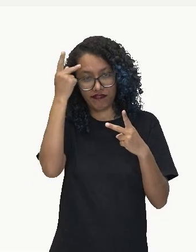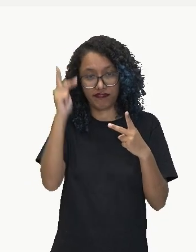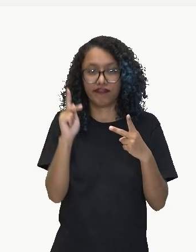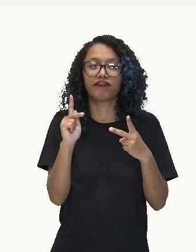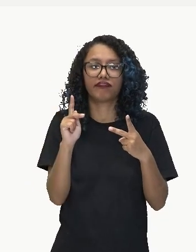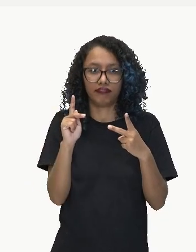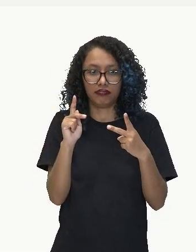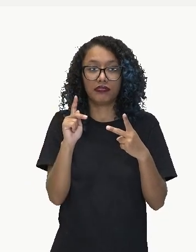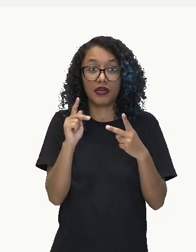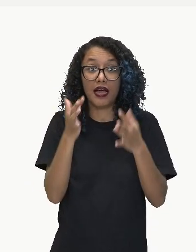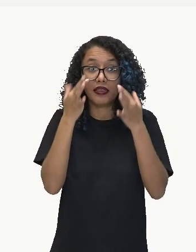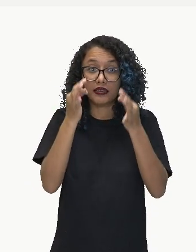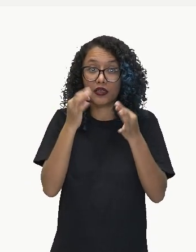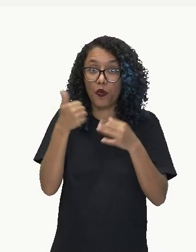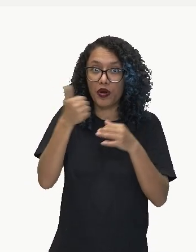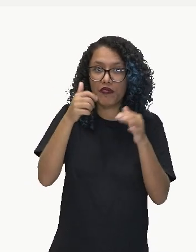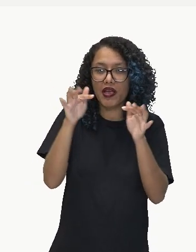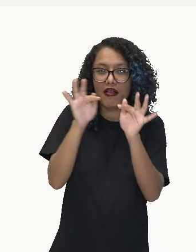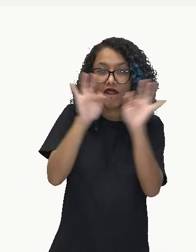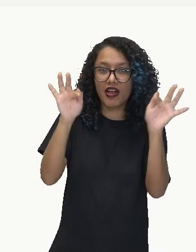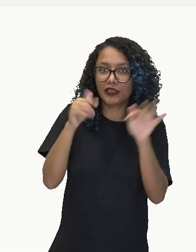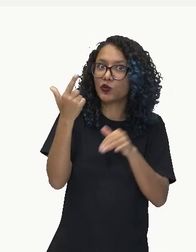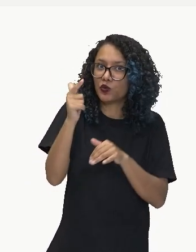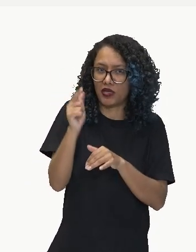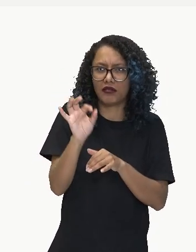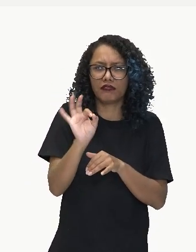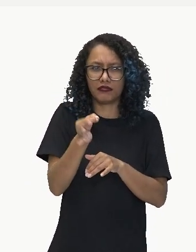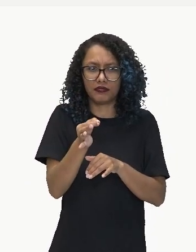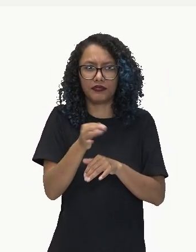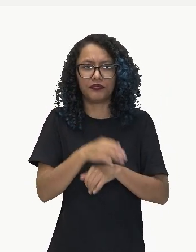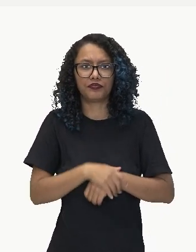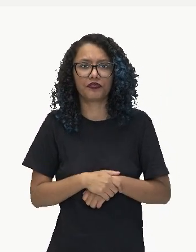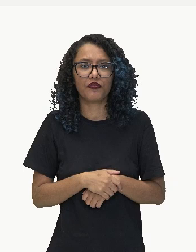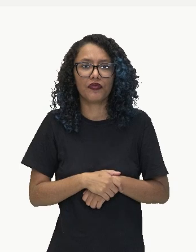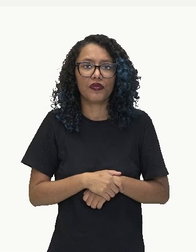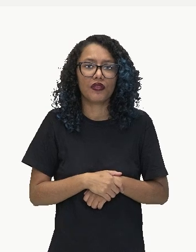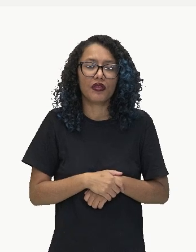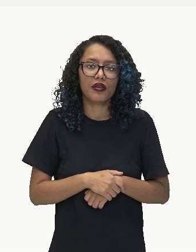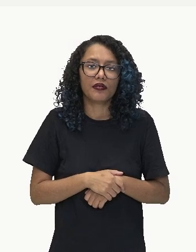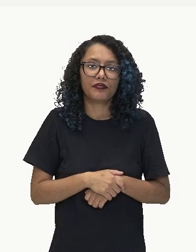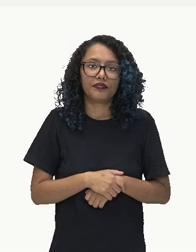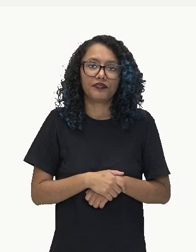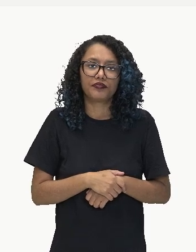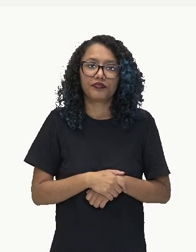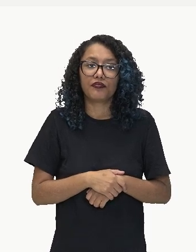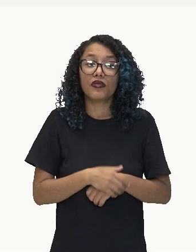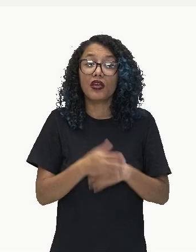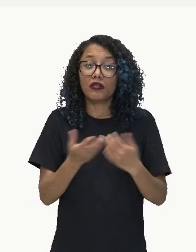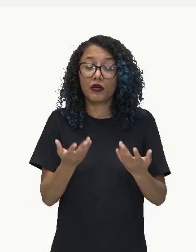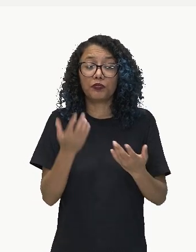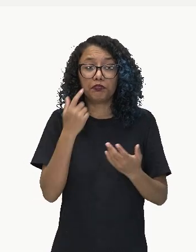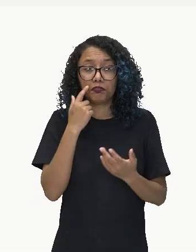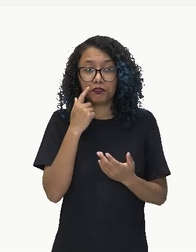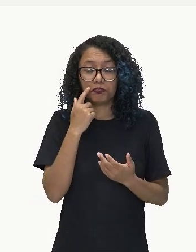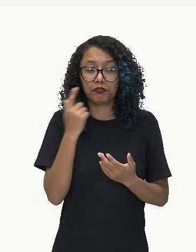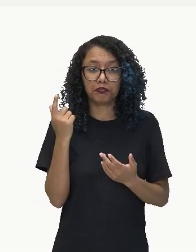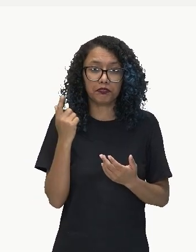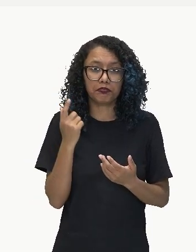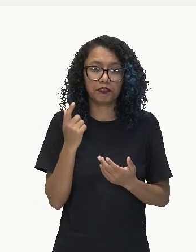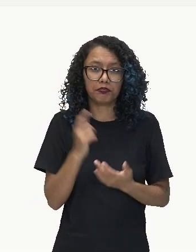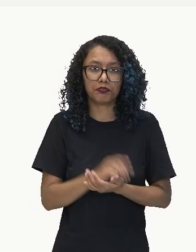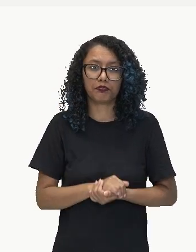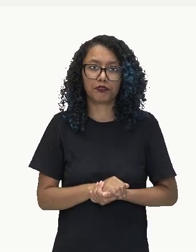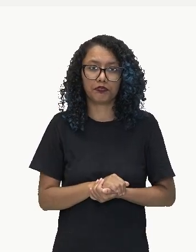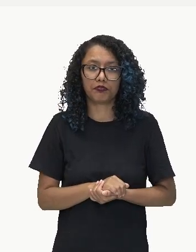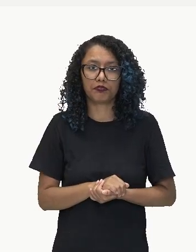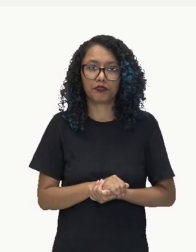aí, a Deus, ou seja, em português, a Deus, ou para Deus, isso daí é um objeto